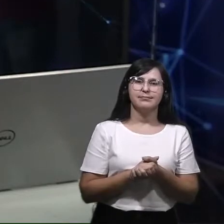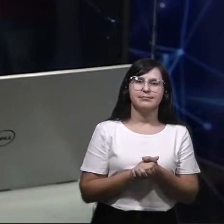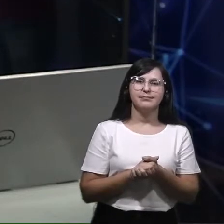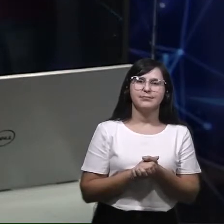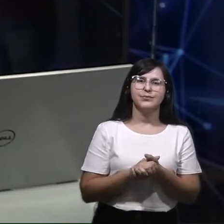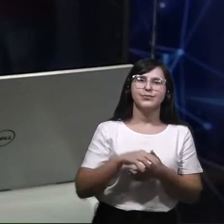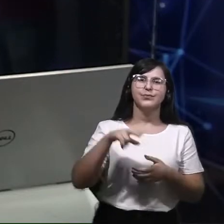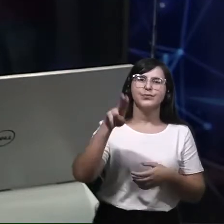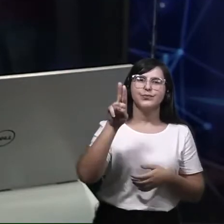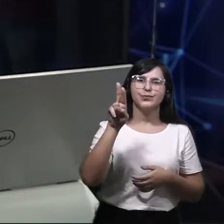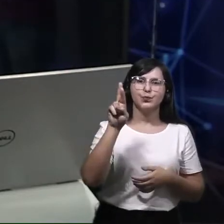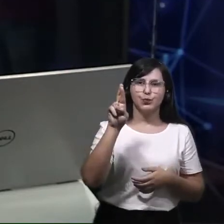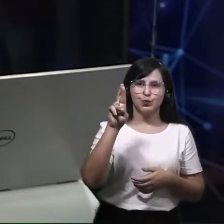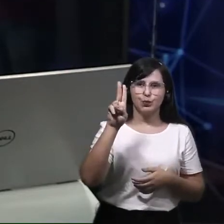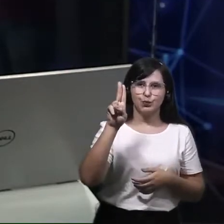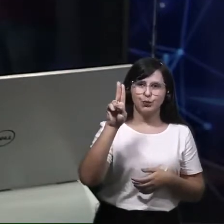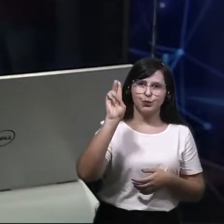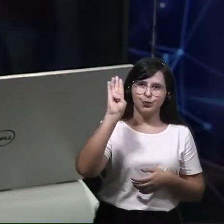Candidato Rubinho Nunes.